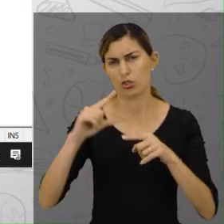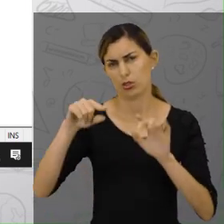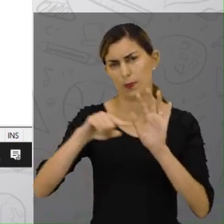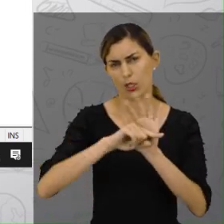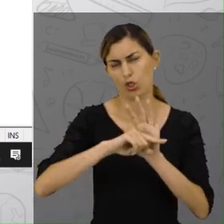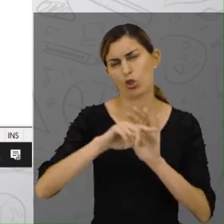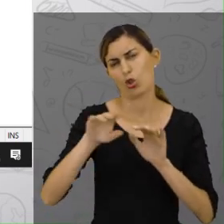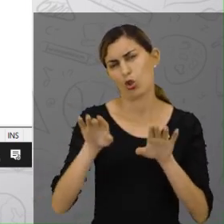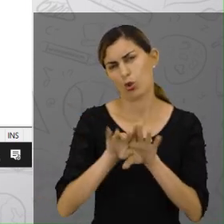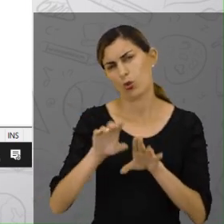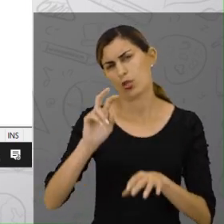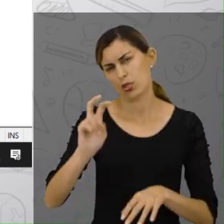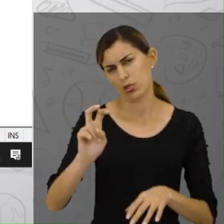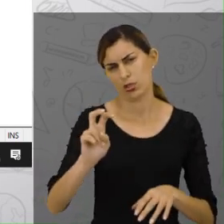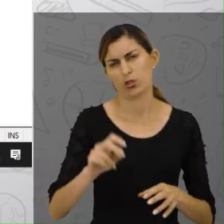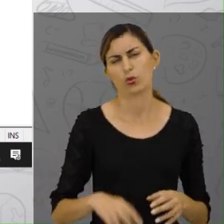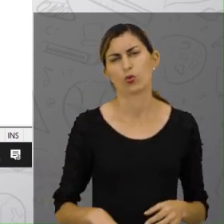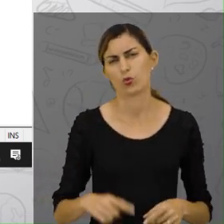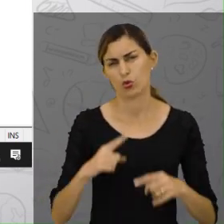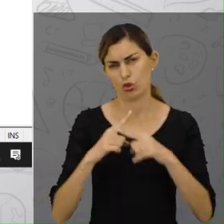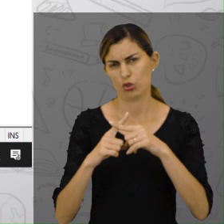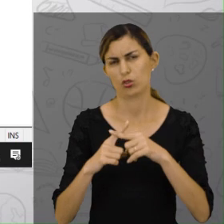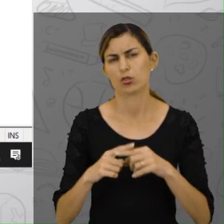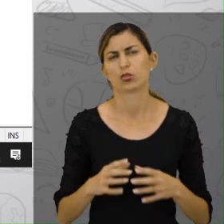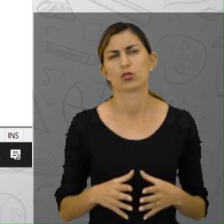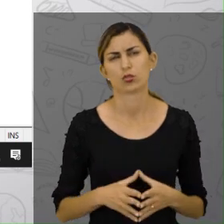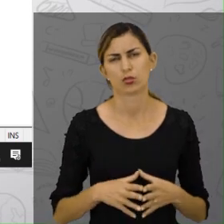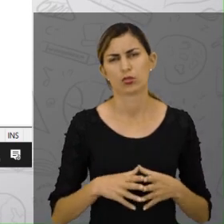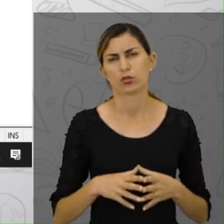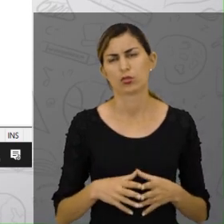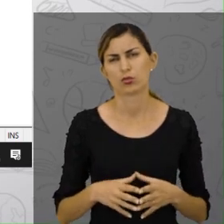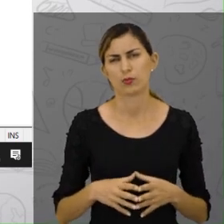x menor ou igual a 5, incremente x.